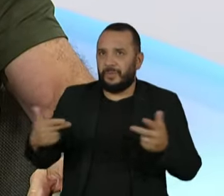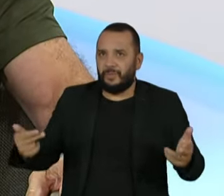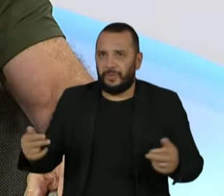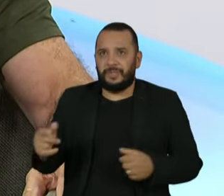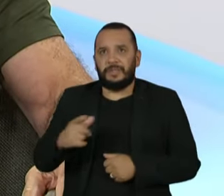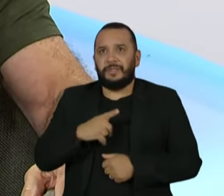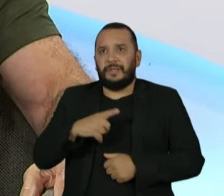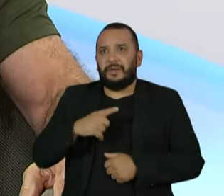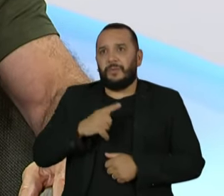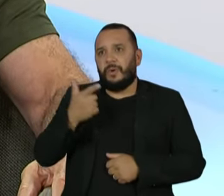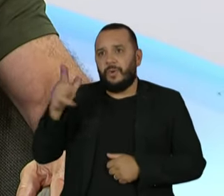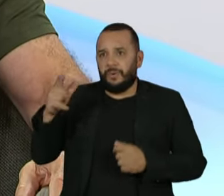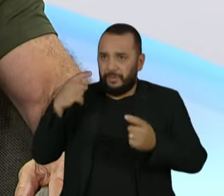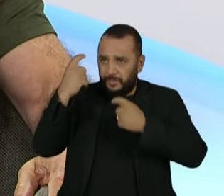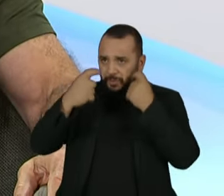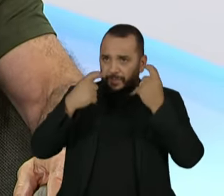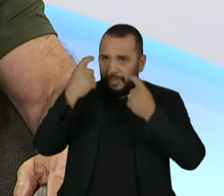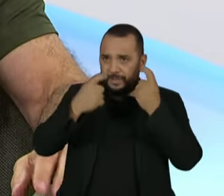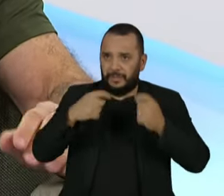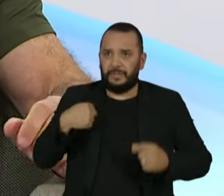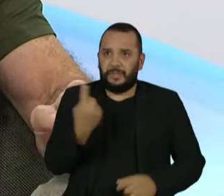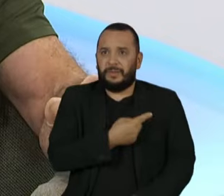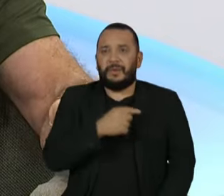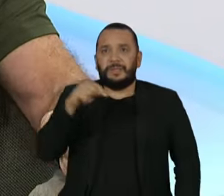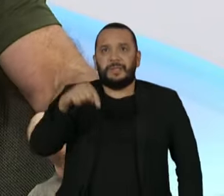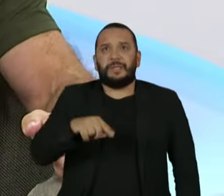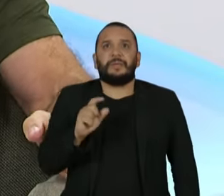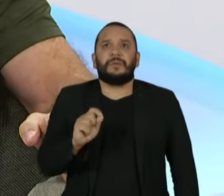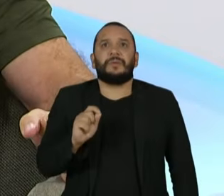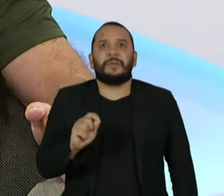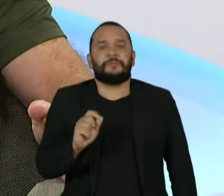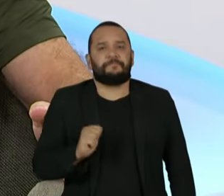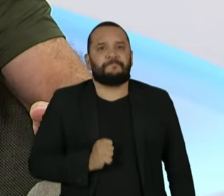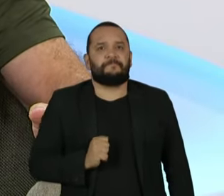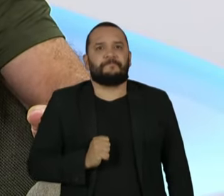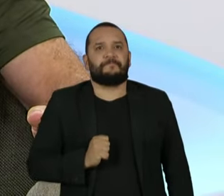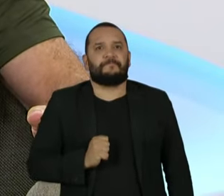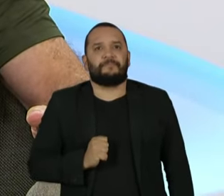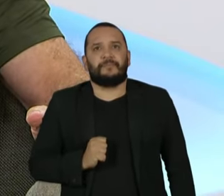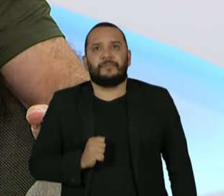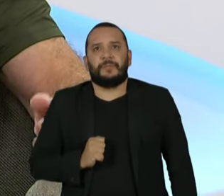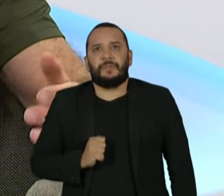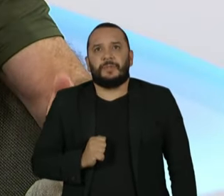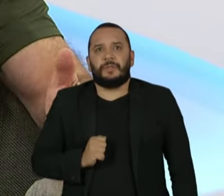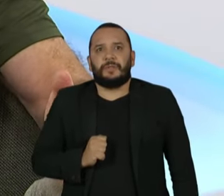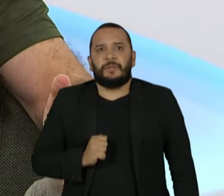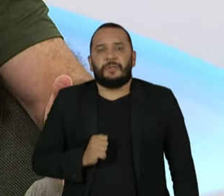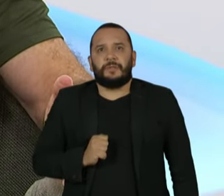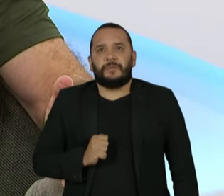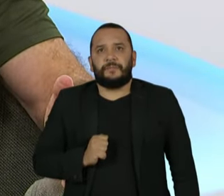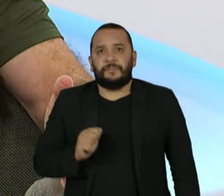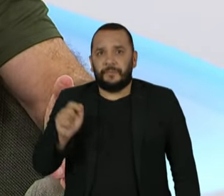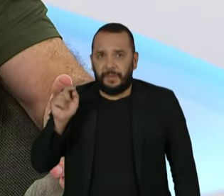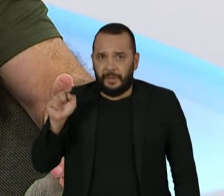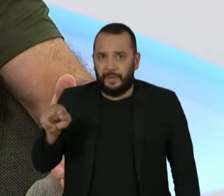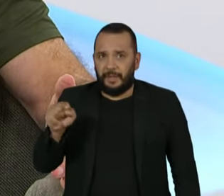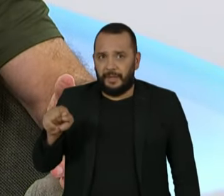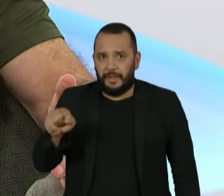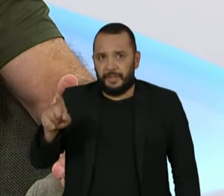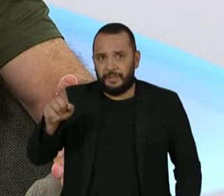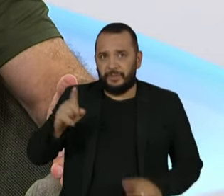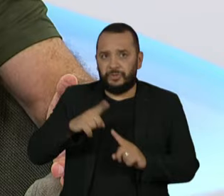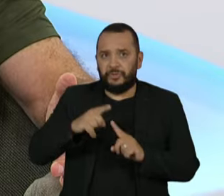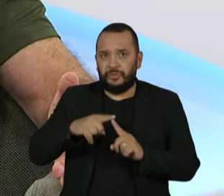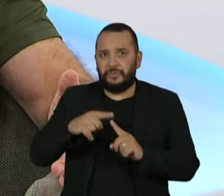tem outra um outra preocupação pra gente aqui velho que é a seguinte esse tipo de revolução